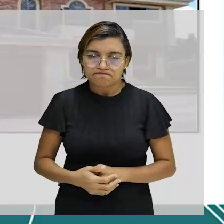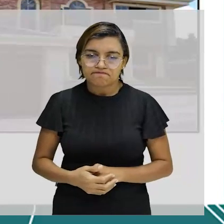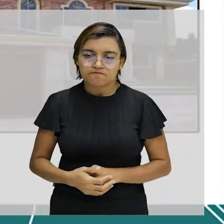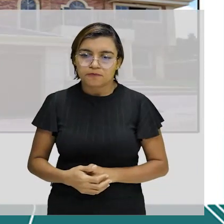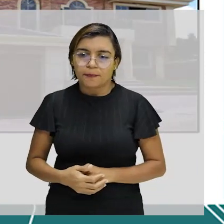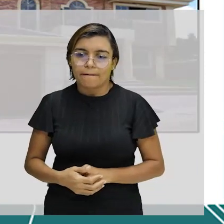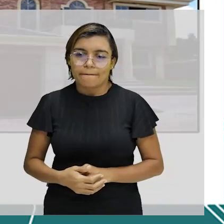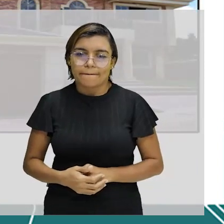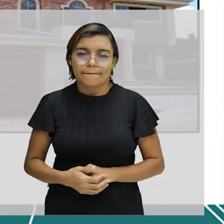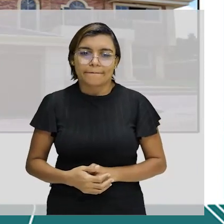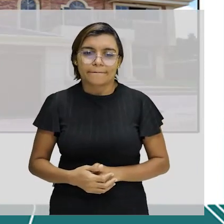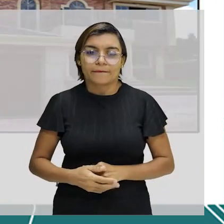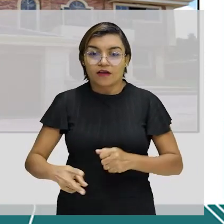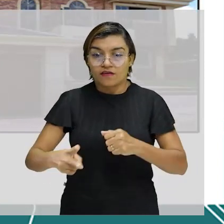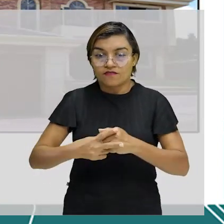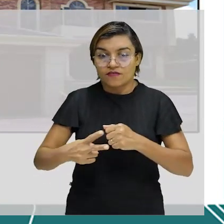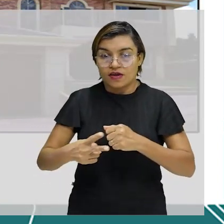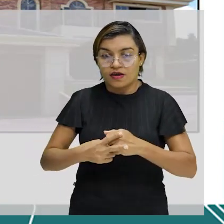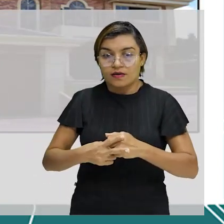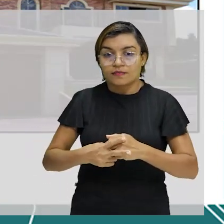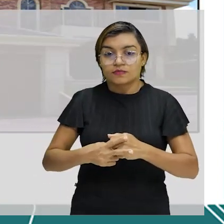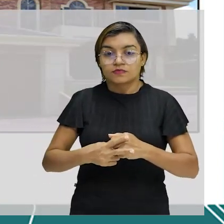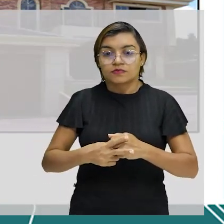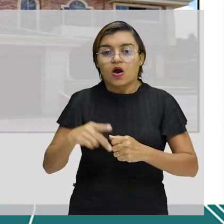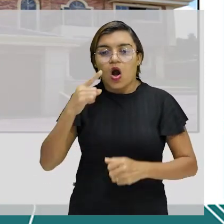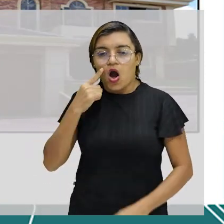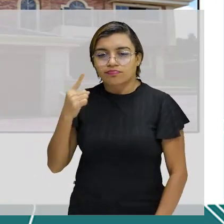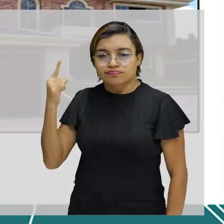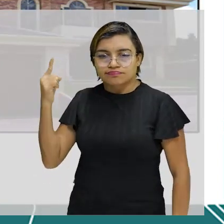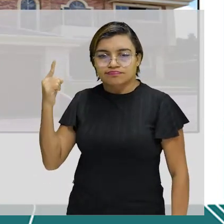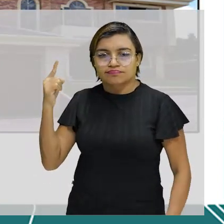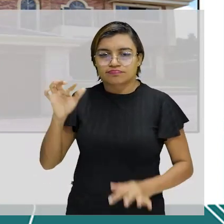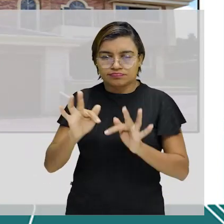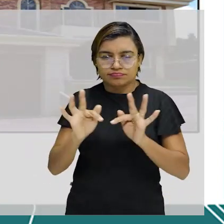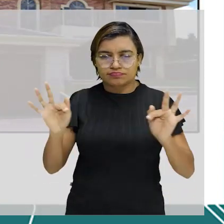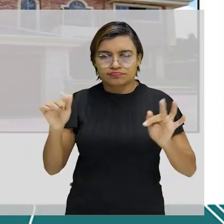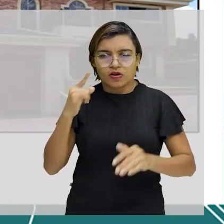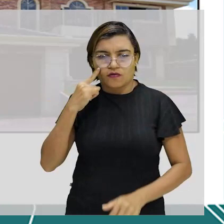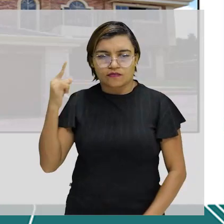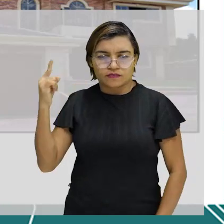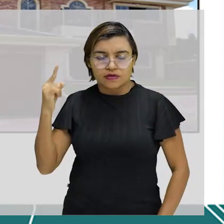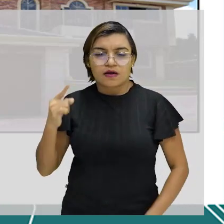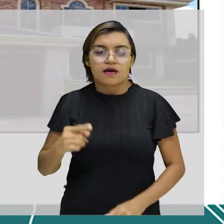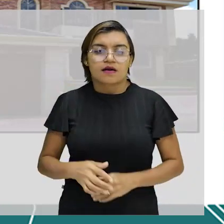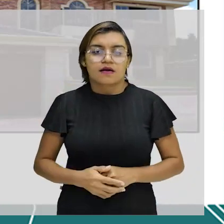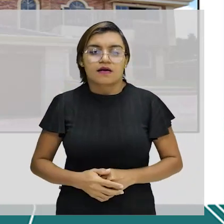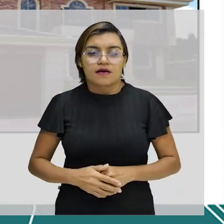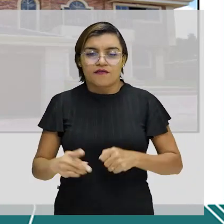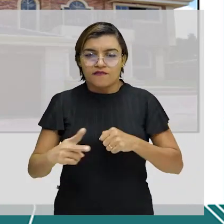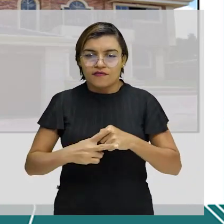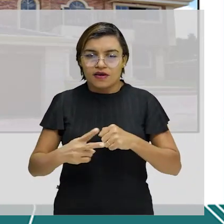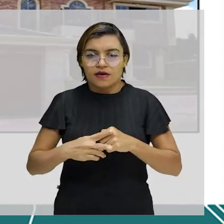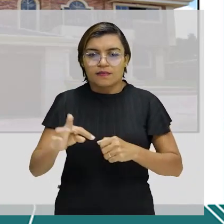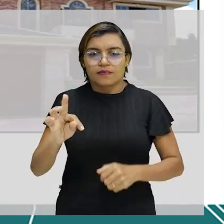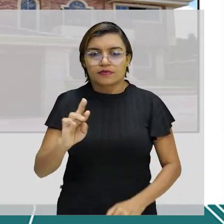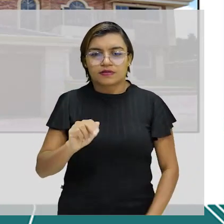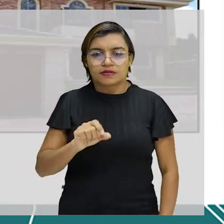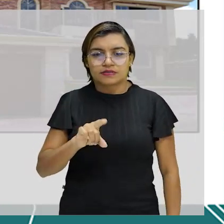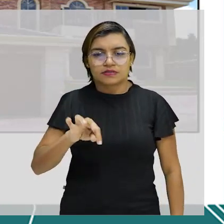Verbos transitivos diretos ou transitivos diretos e indiretos, quando eles